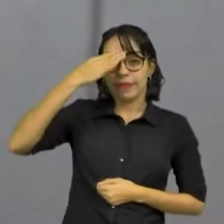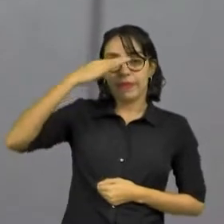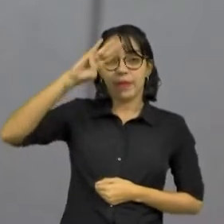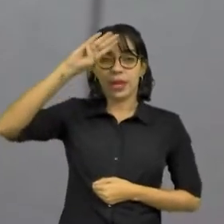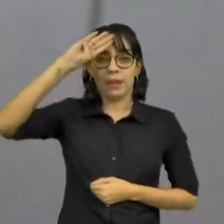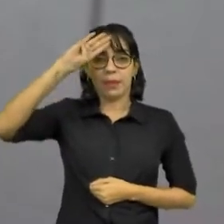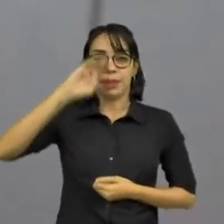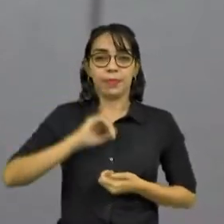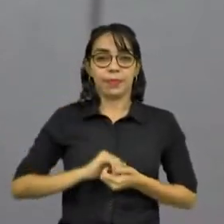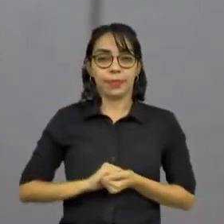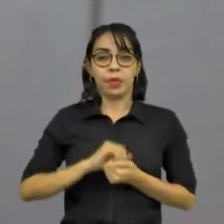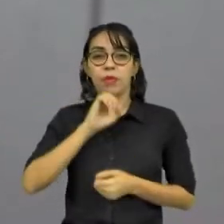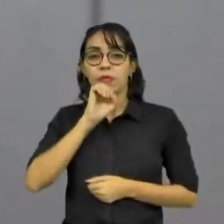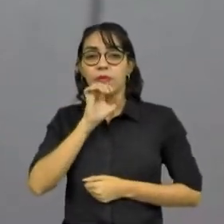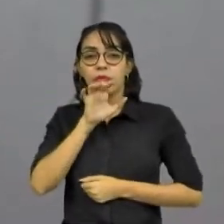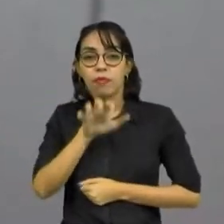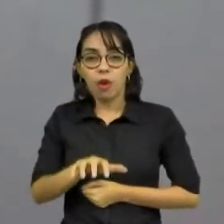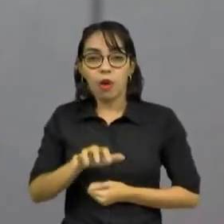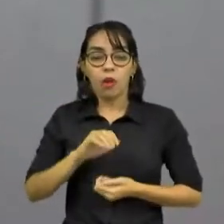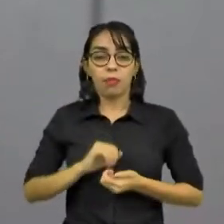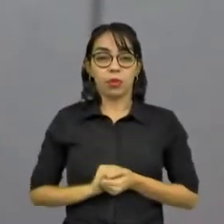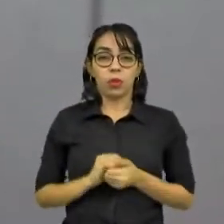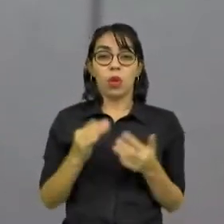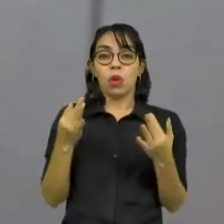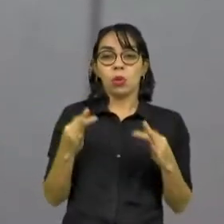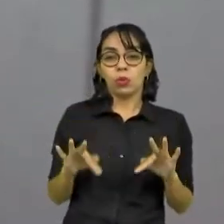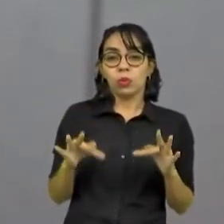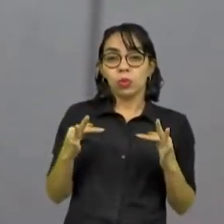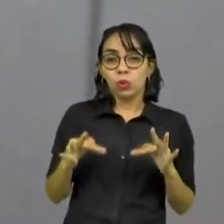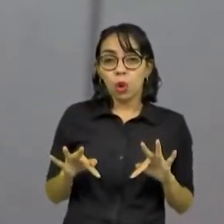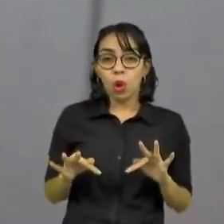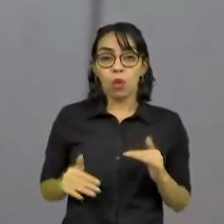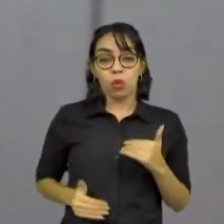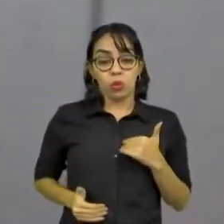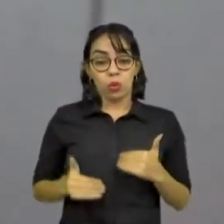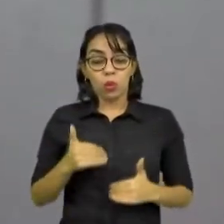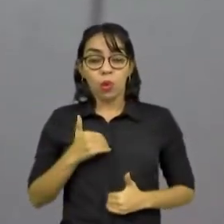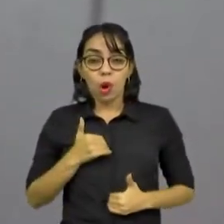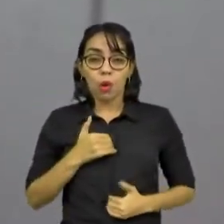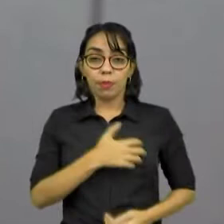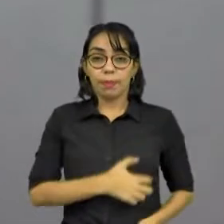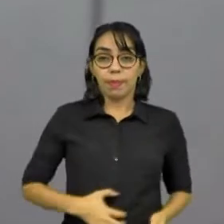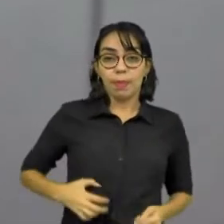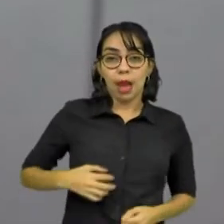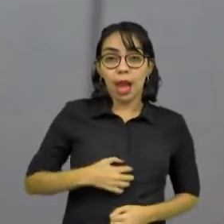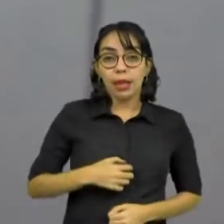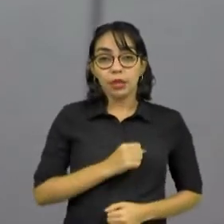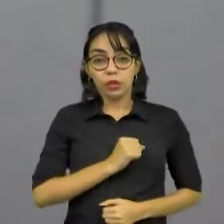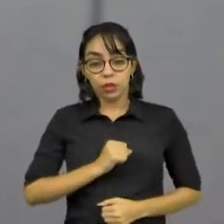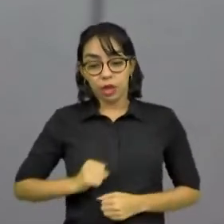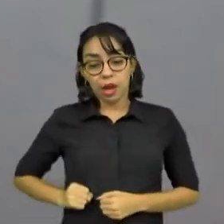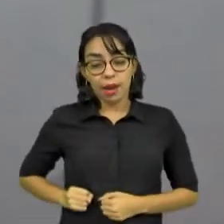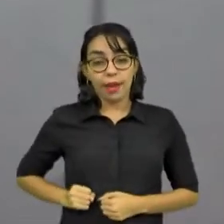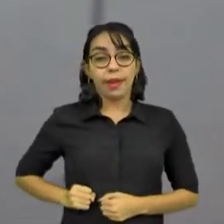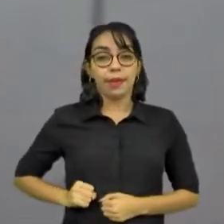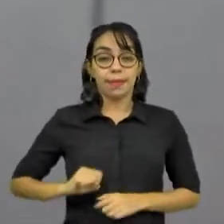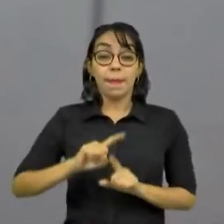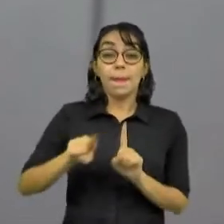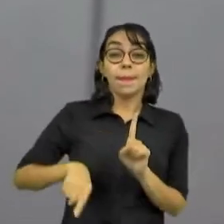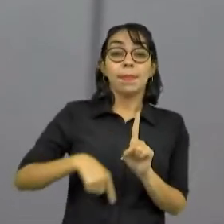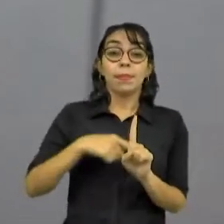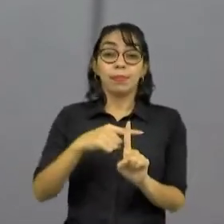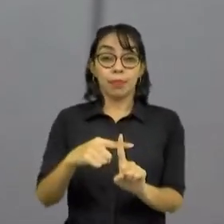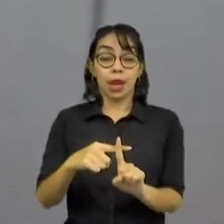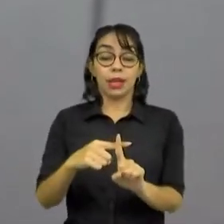vômito, dores abdominais, quadros de diarreia, acompanhados de